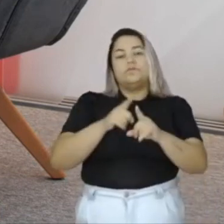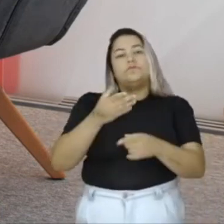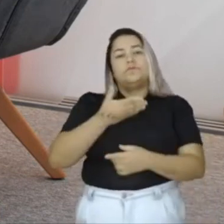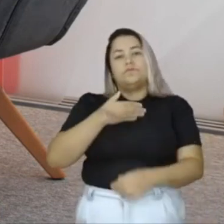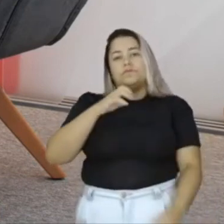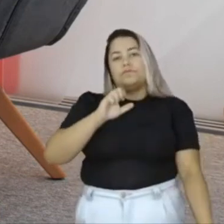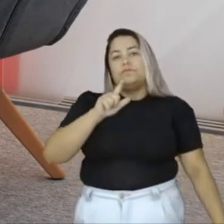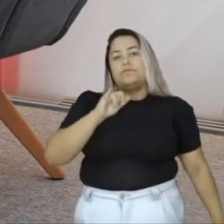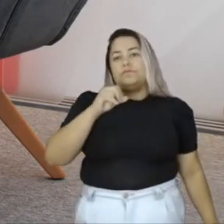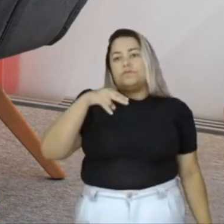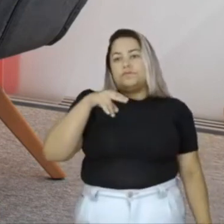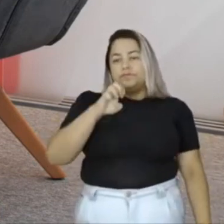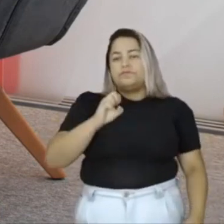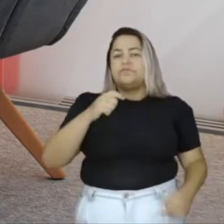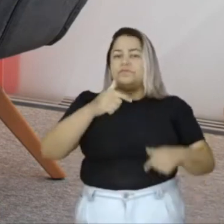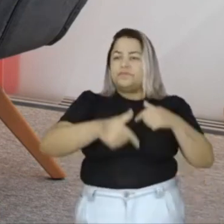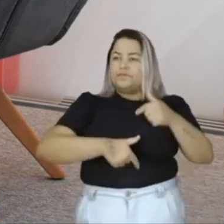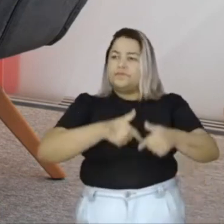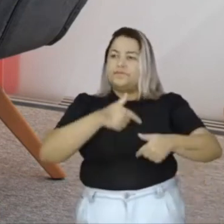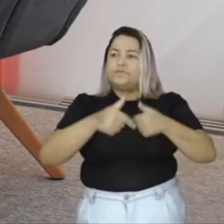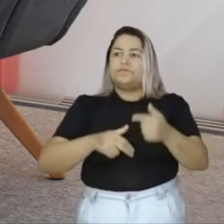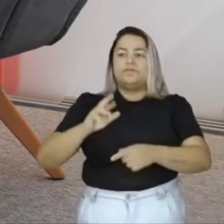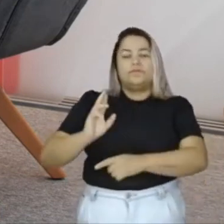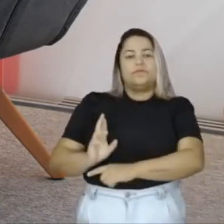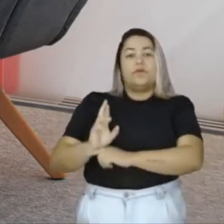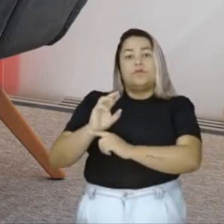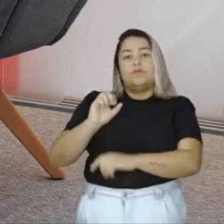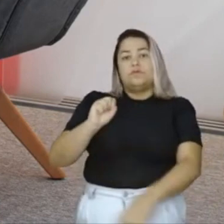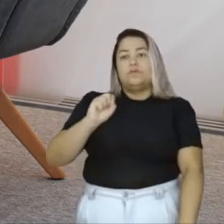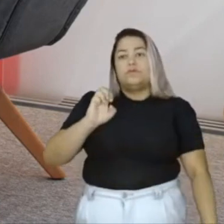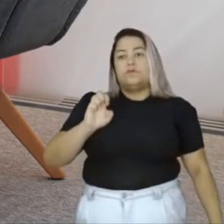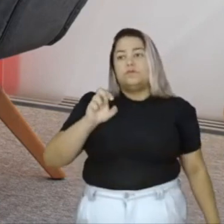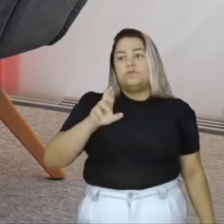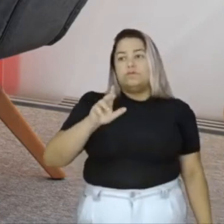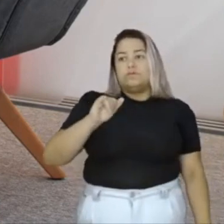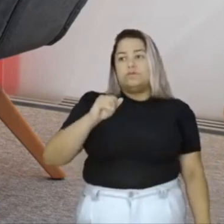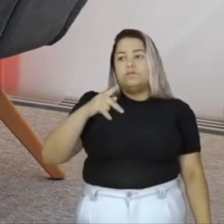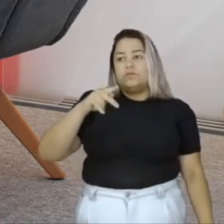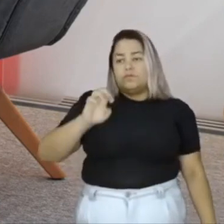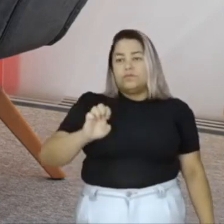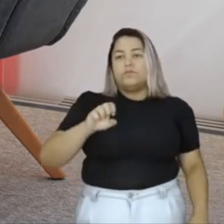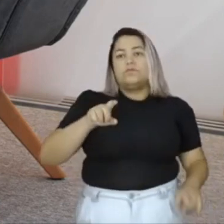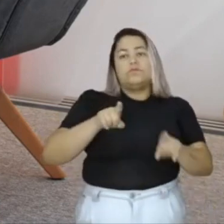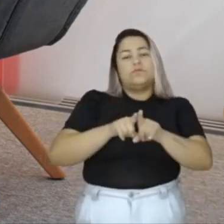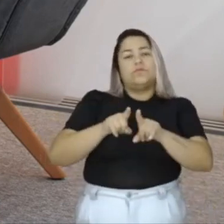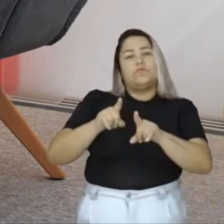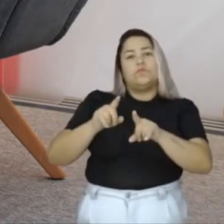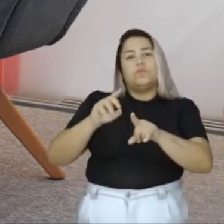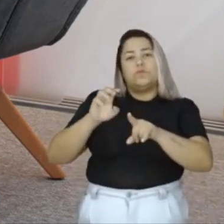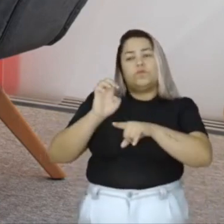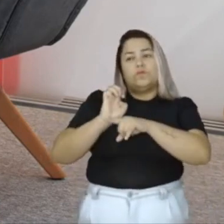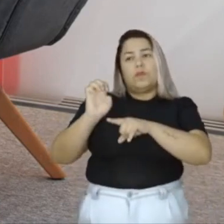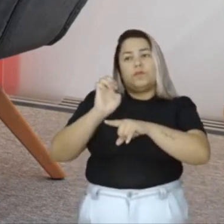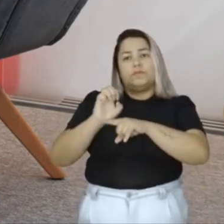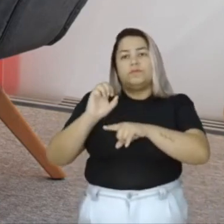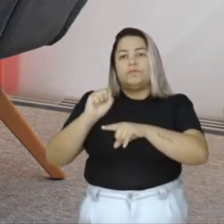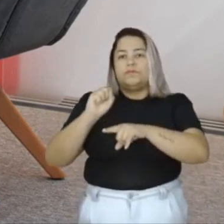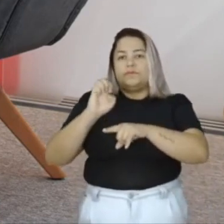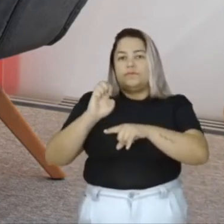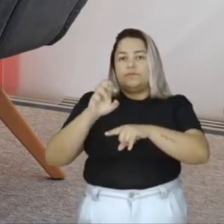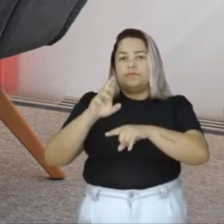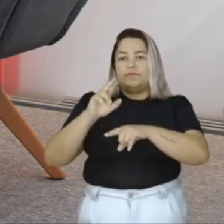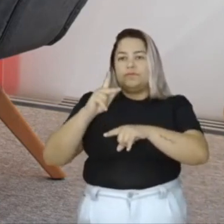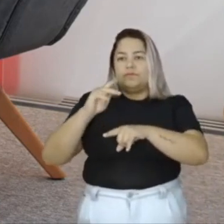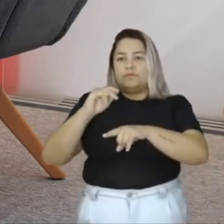Eliane Aquino aqui, que faz um trabalho que representa o povo de Sergipe e o Brasil. Ele que é de Poço Verde, lá do estado de Sergipe. Ana Lúcia Vieira